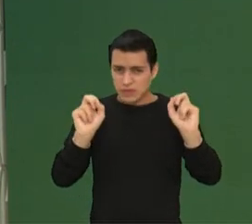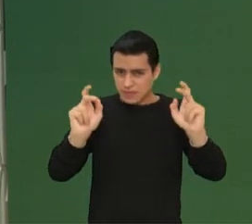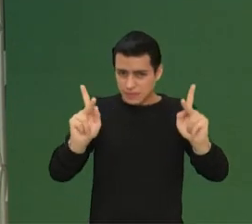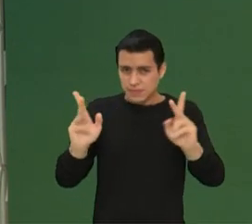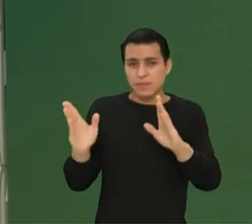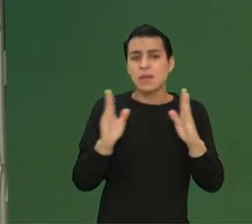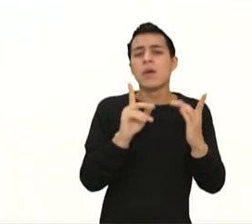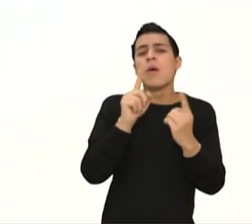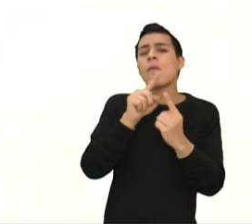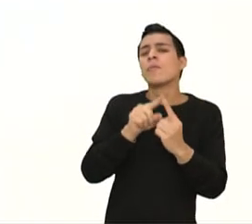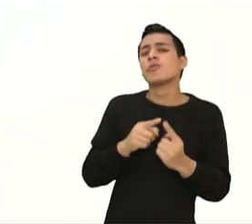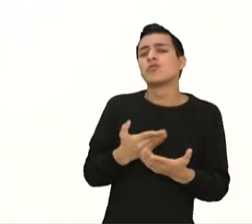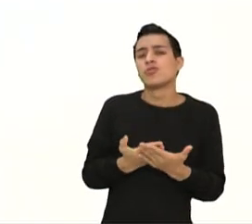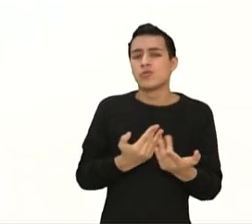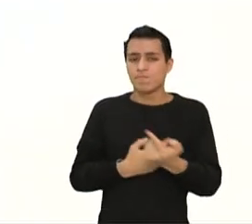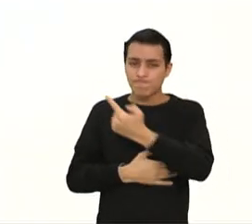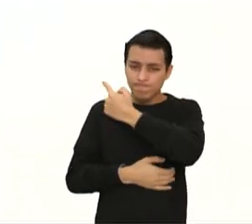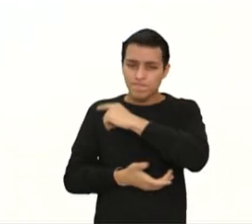objetivos da nossa aula.